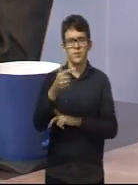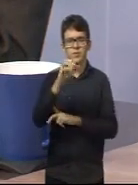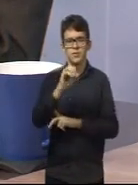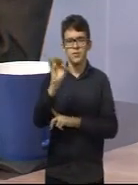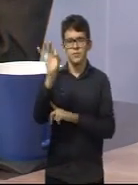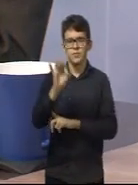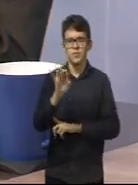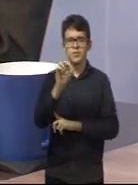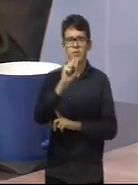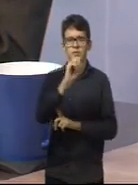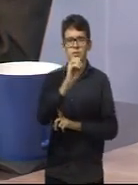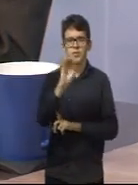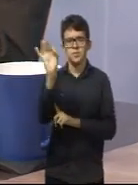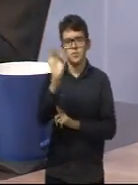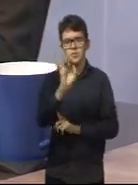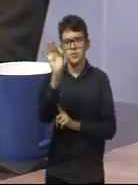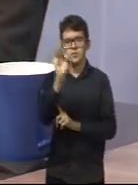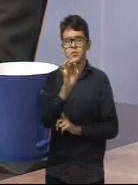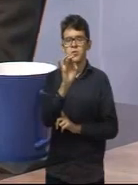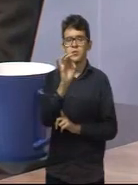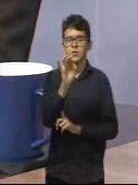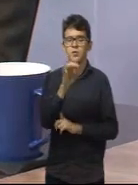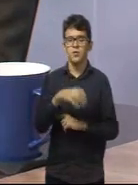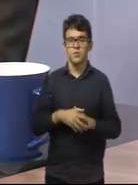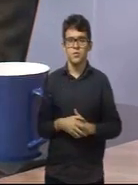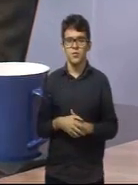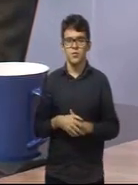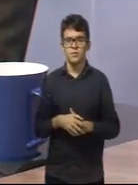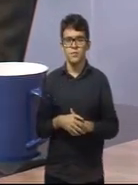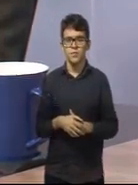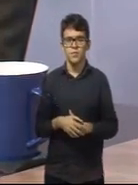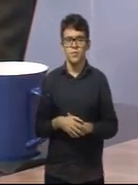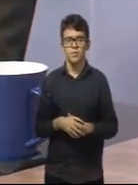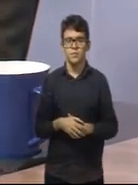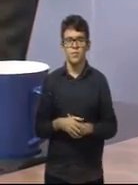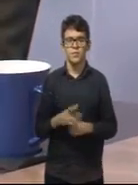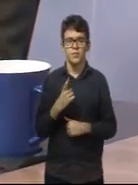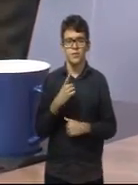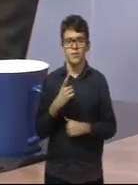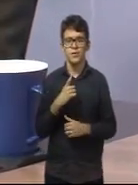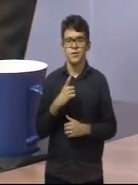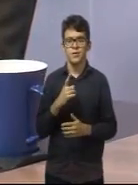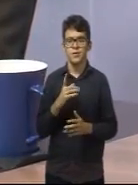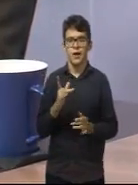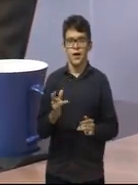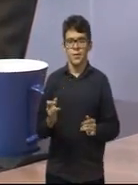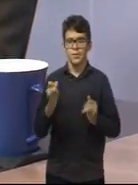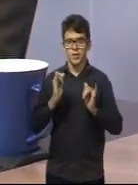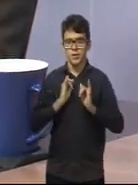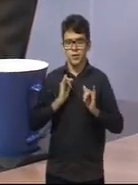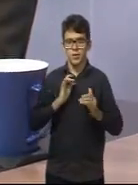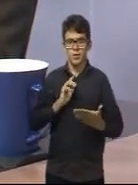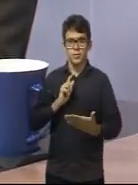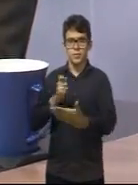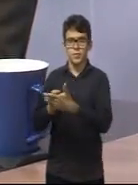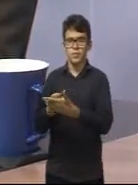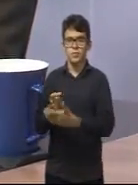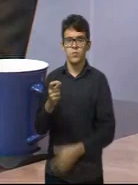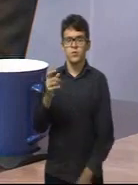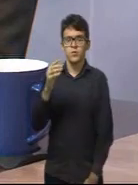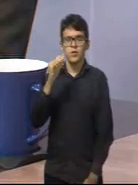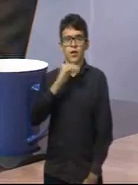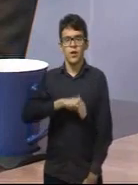desse déficit vem do setor público. Por causa de aposentadorias, que são aposentadorias milionárias e aposentadorias que não